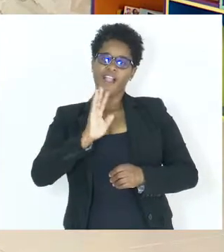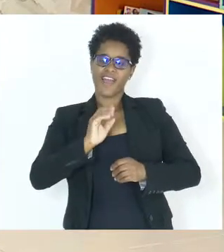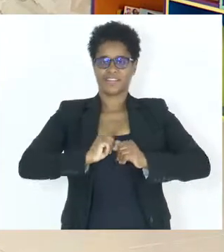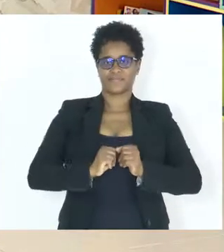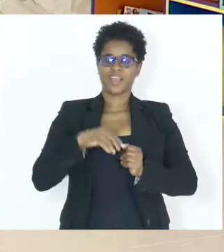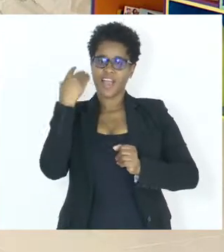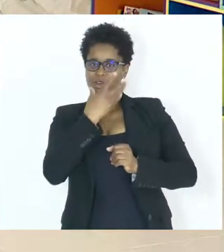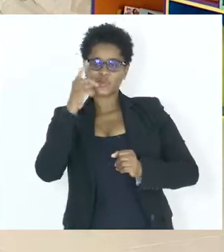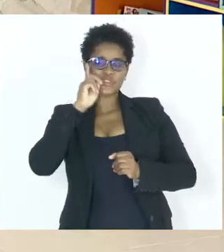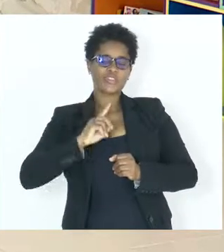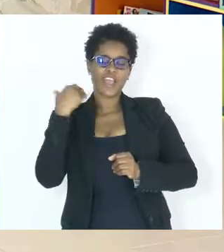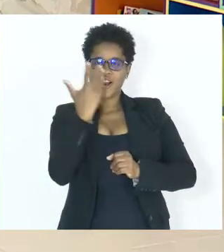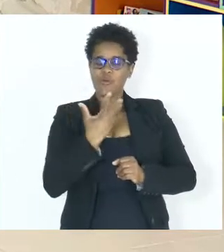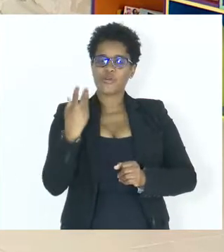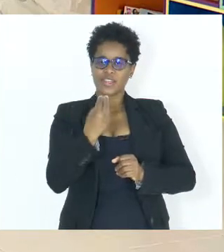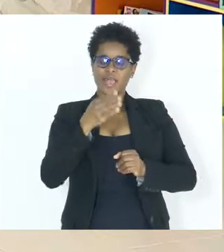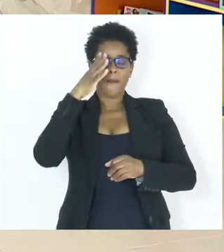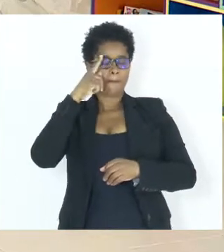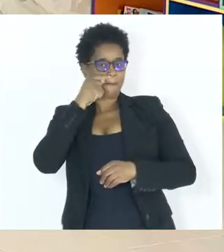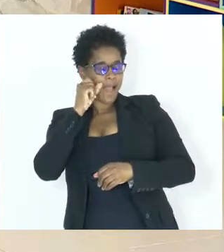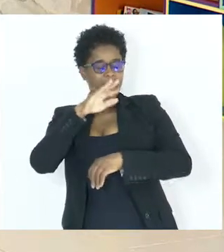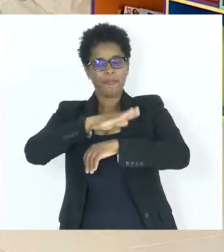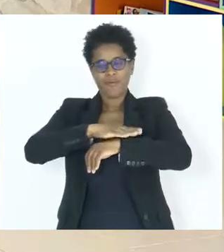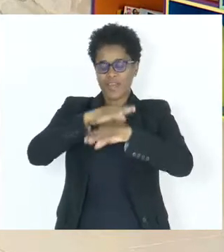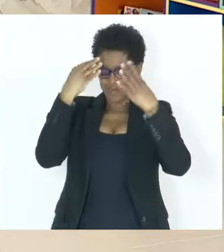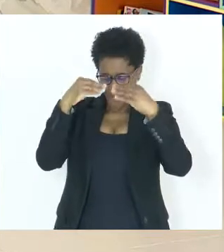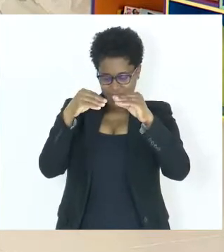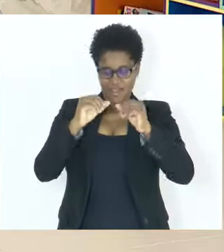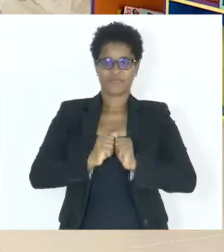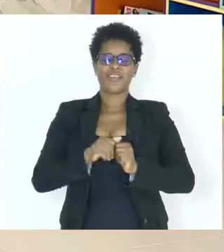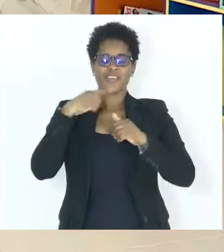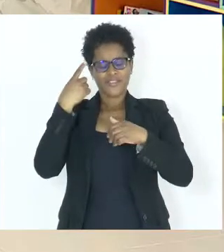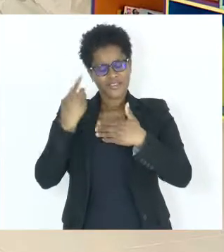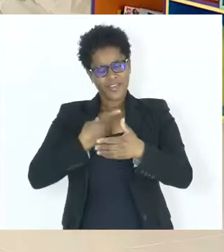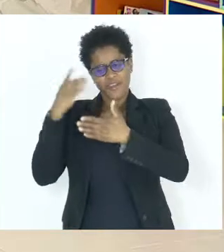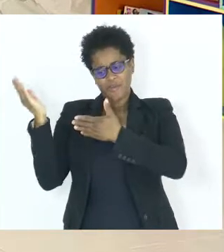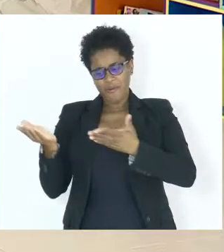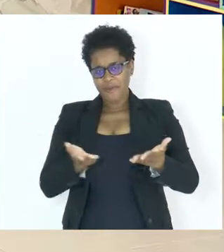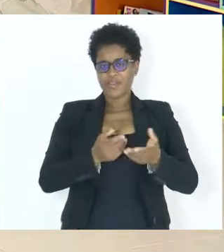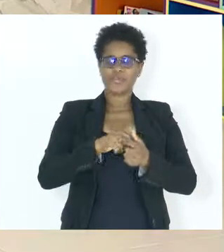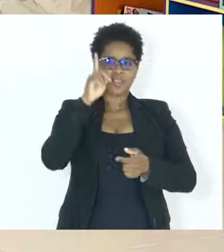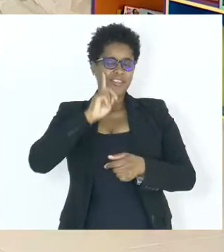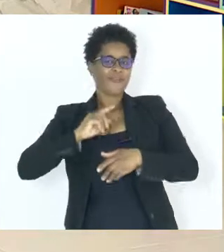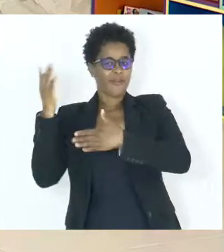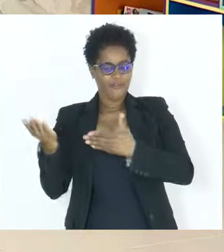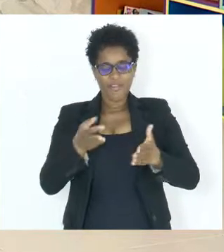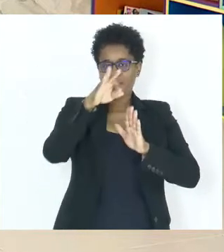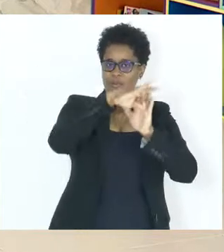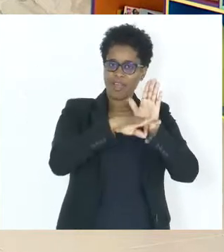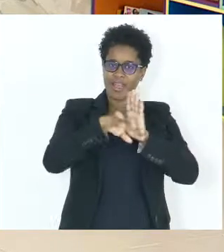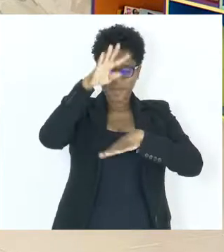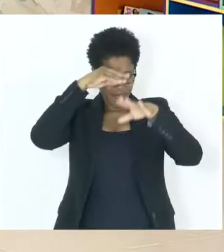Olá, alunos e alunas, pais encarregados de educação. Sejam bem-vindos e bem-vindas ao